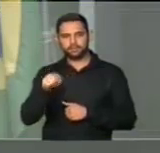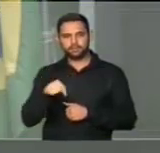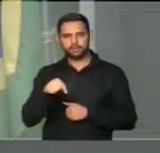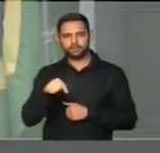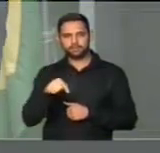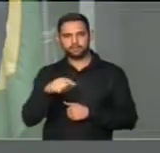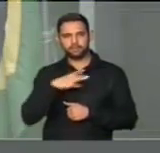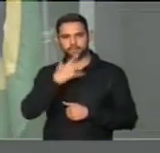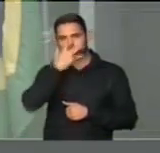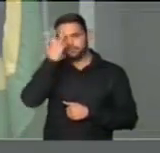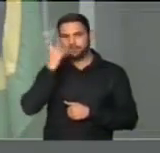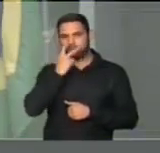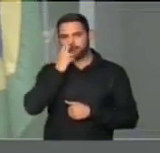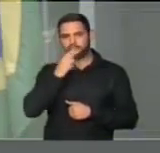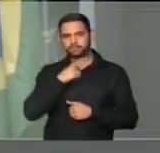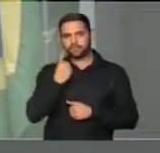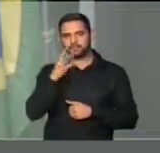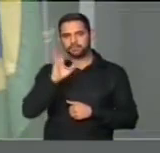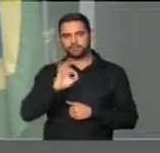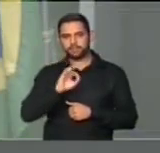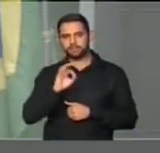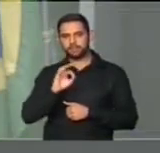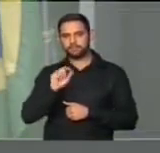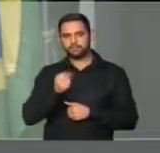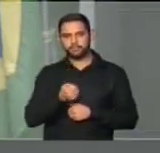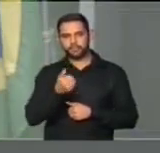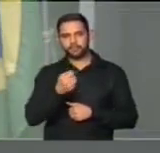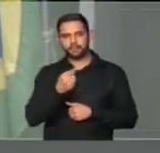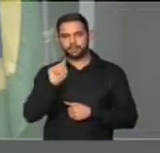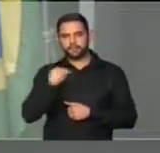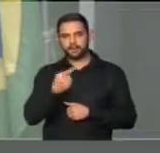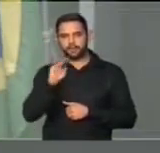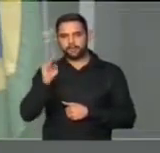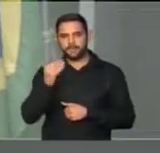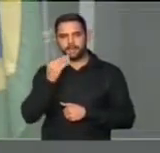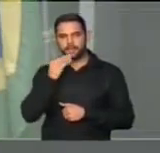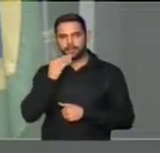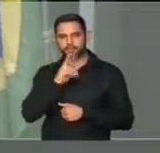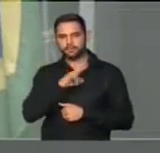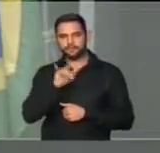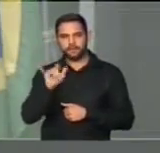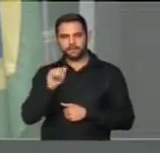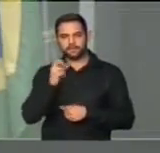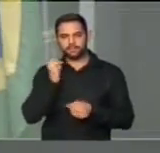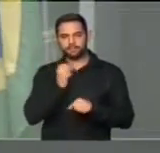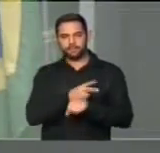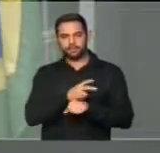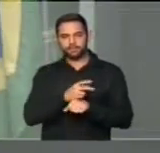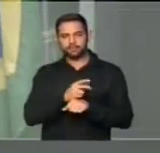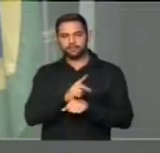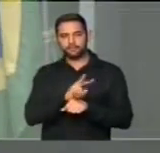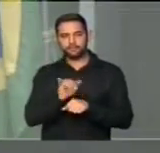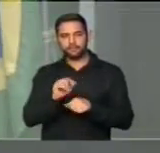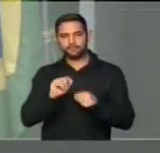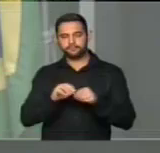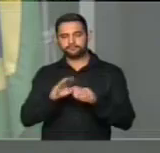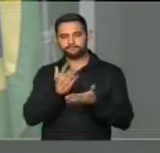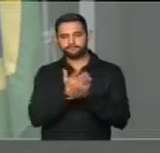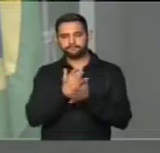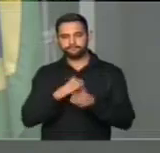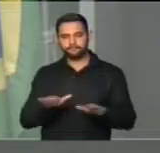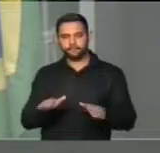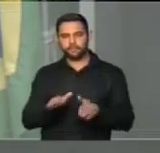para aqueles que acham que 1% é pouco, equivale a 1 milhão de vagas de empregos que foram